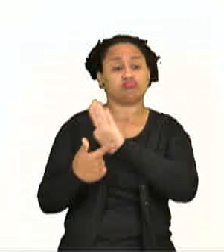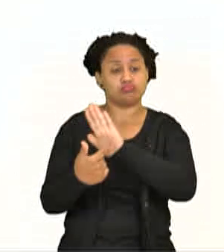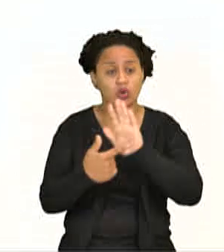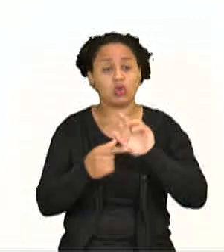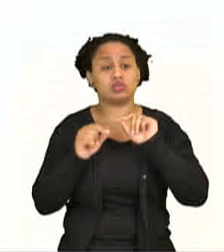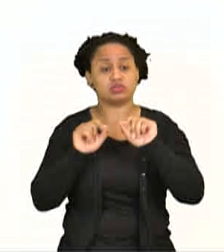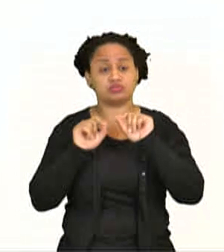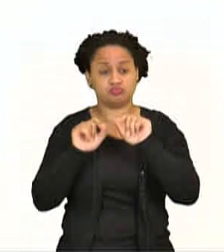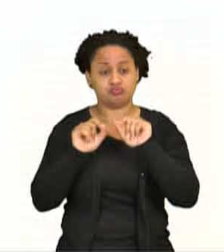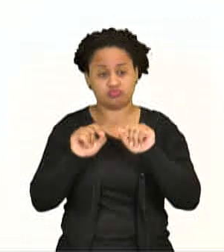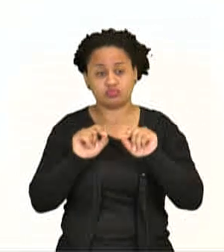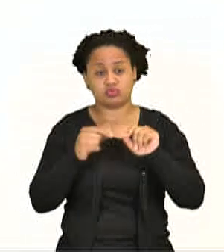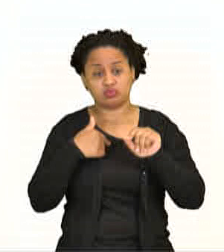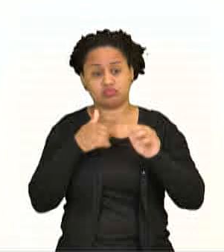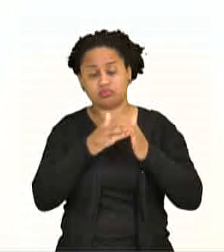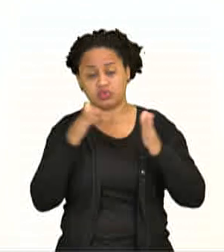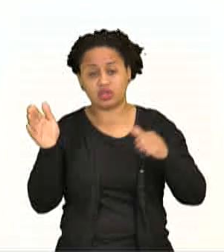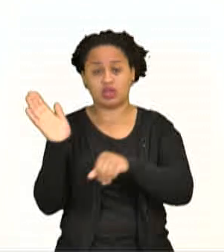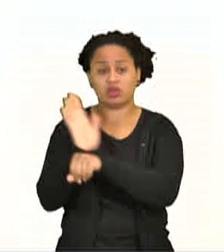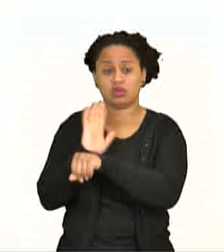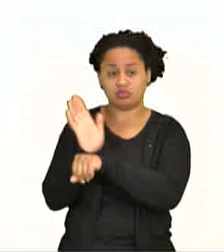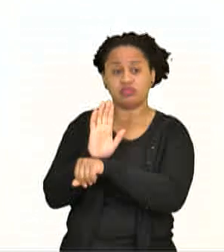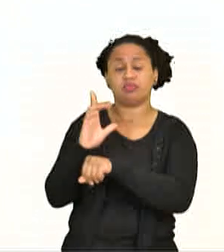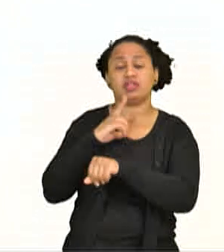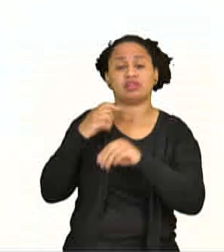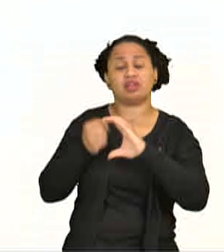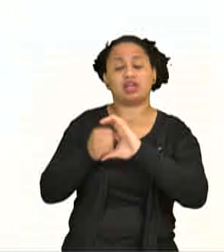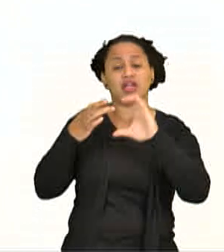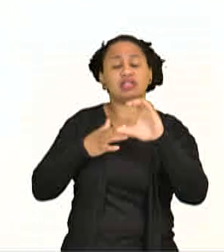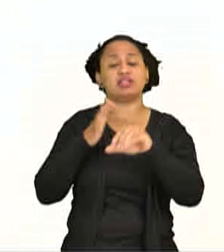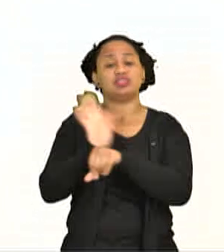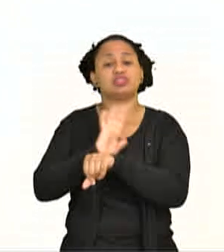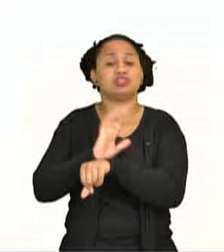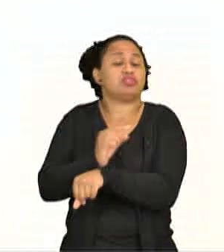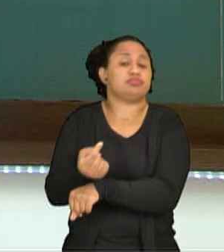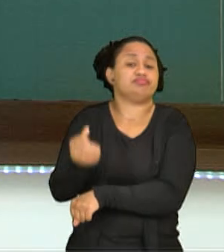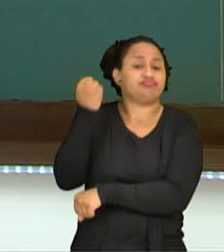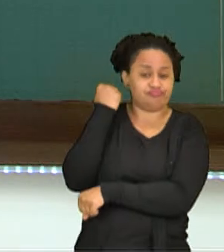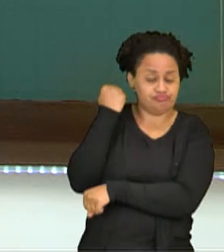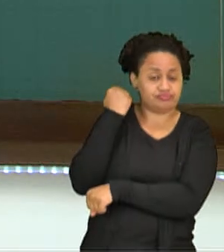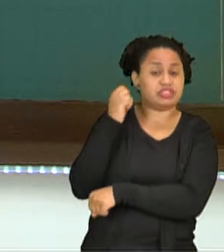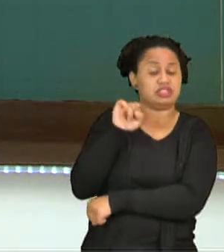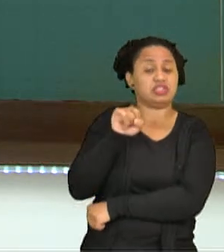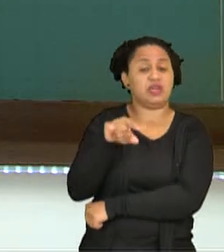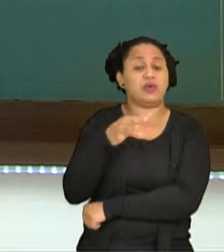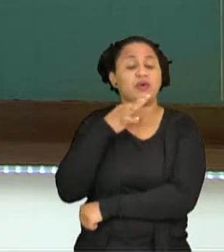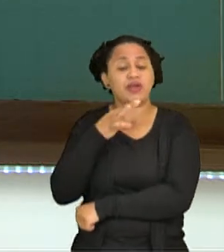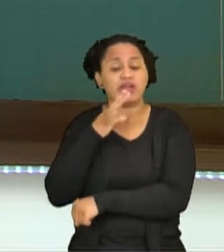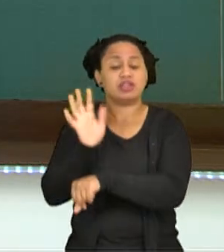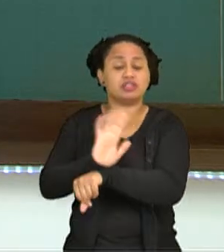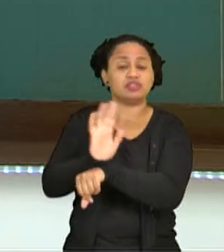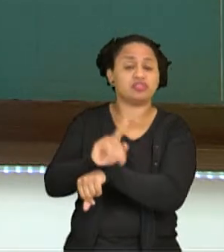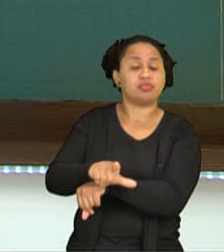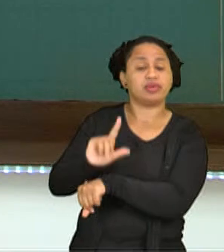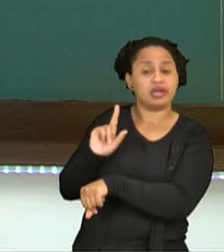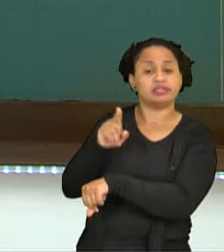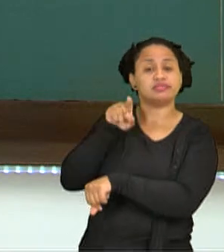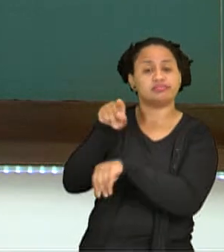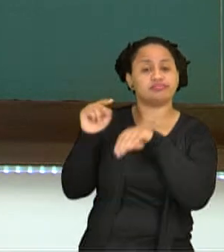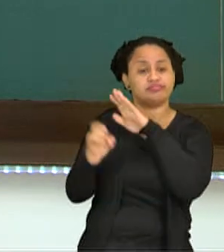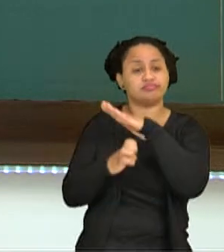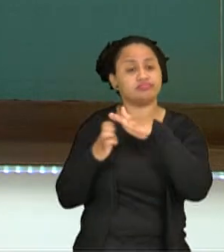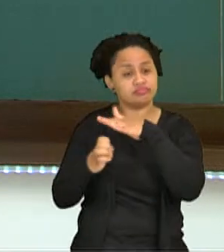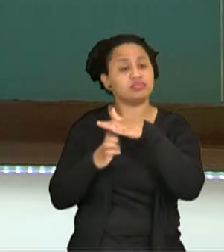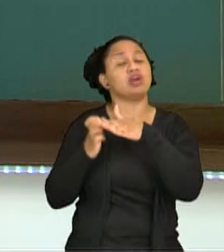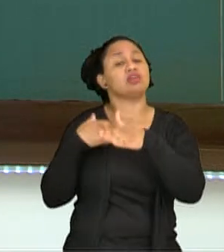que o filme, tá? Trará características de filmes anteriores. Então, se você já conhece filmes anteriores, né, a este,